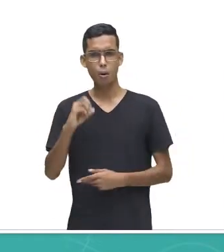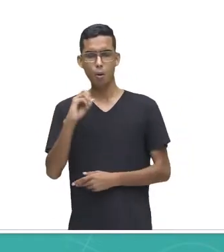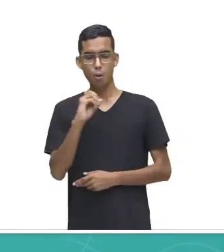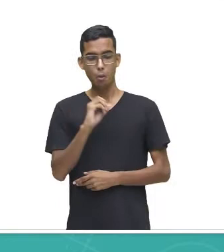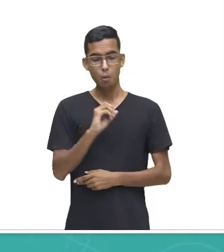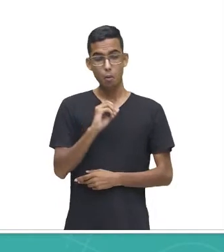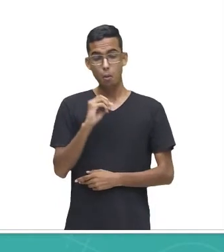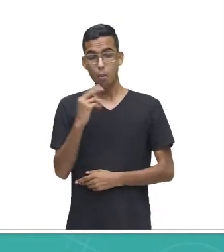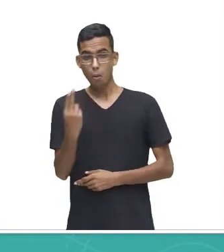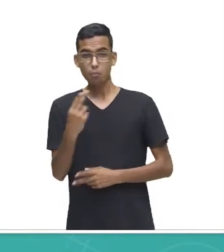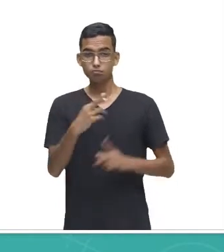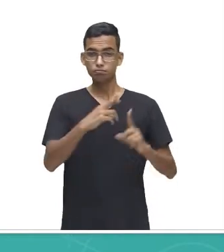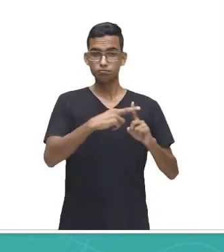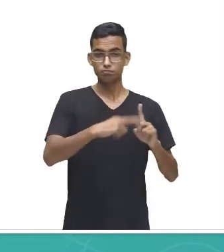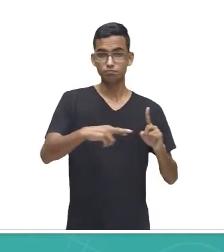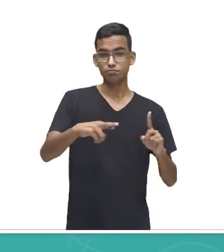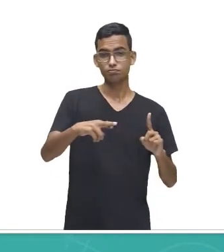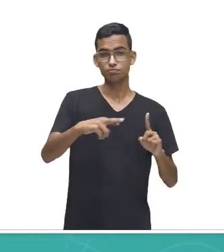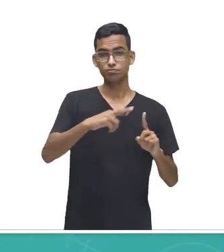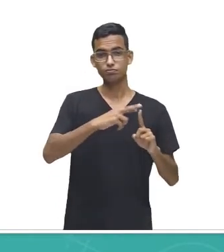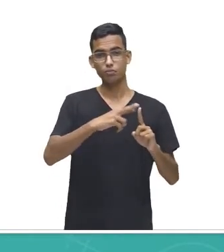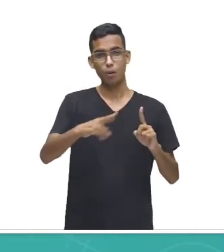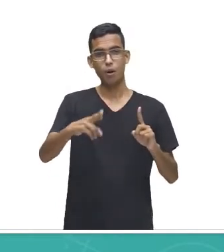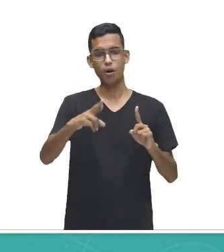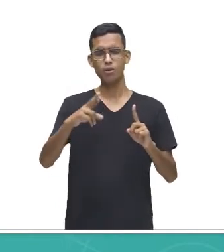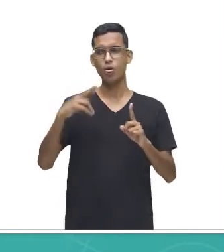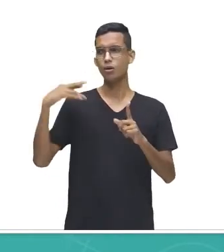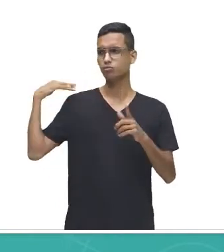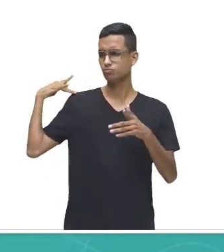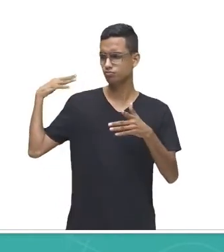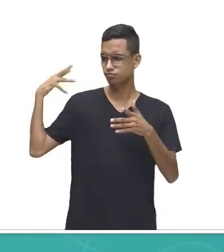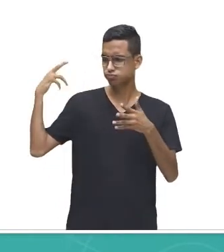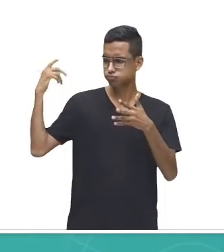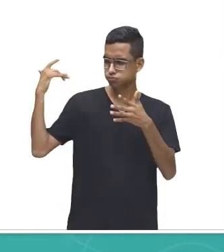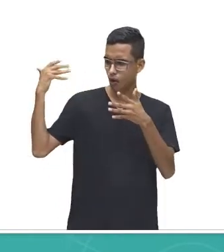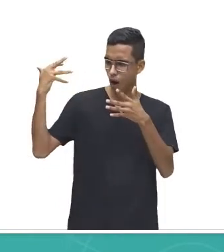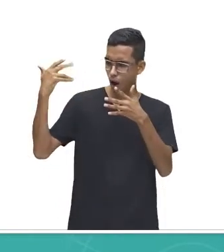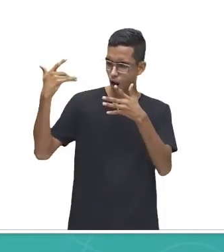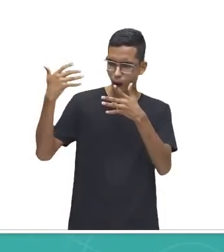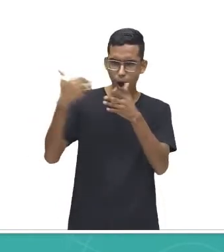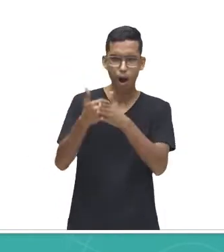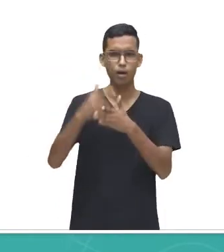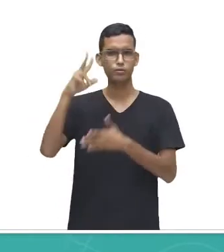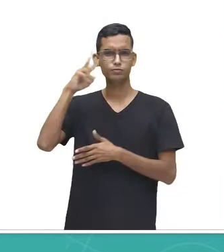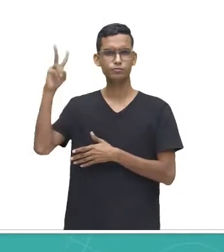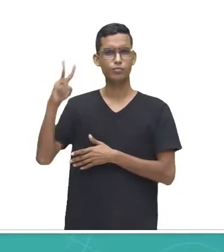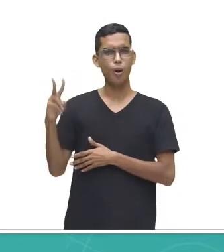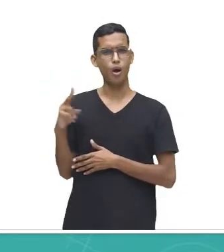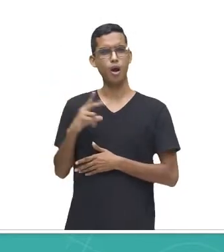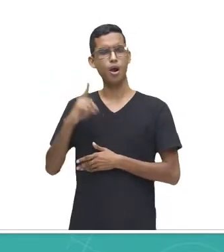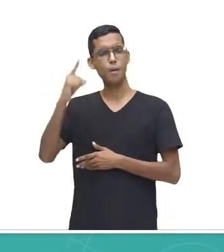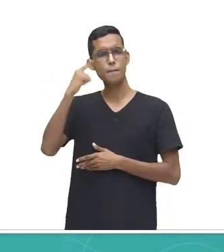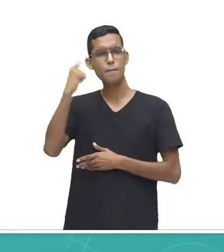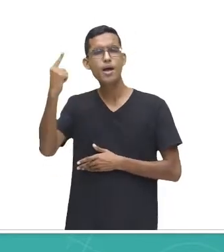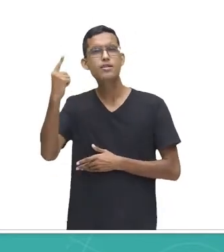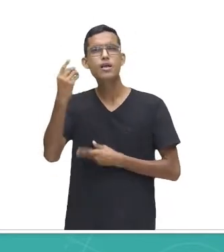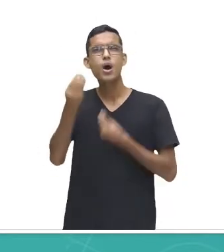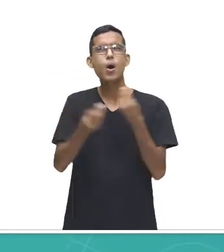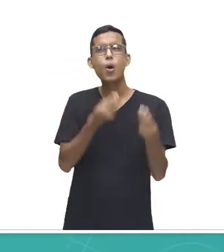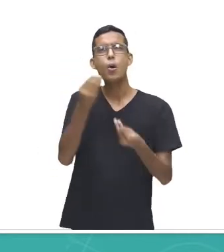longo da história, tiveram que repensar os seus modelos e seus jeitos de pensar a